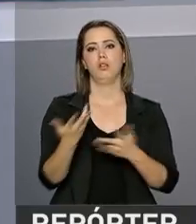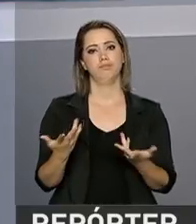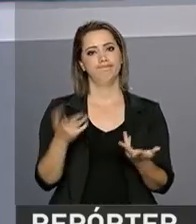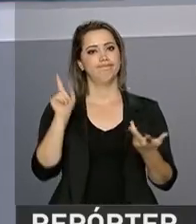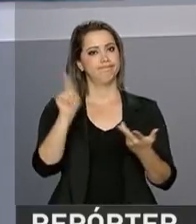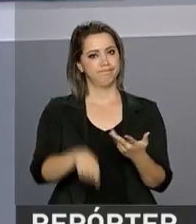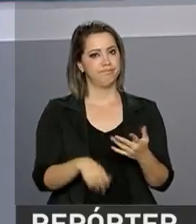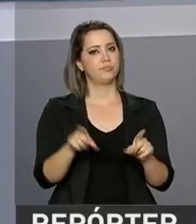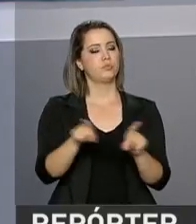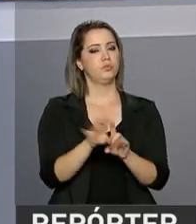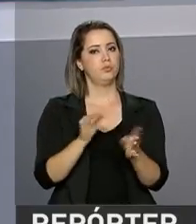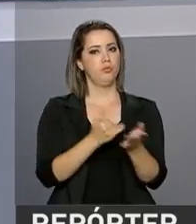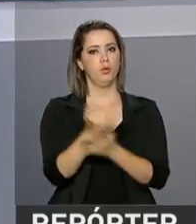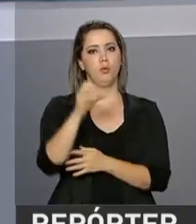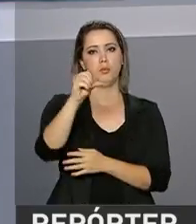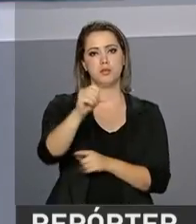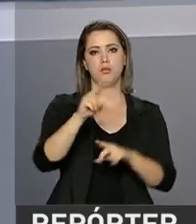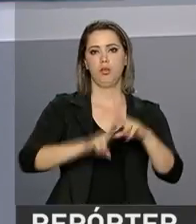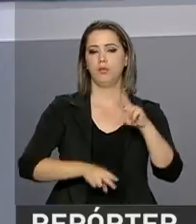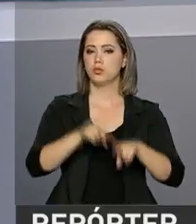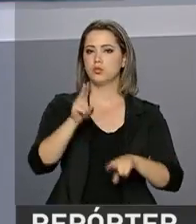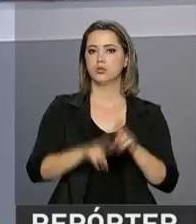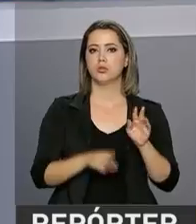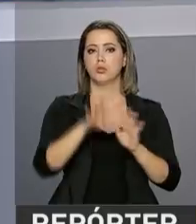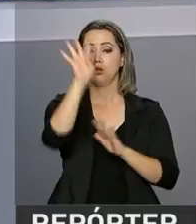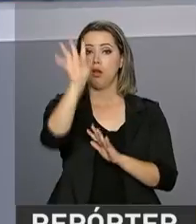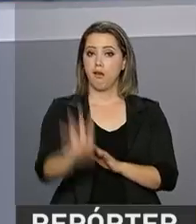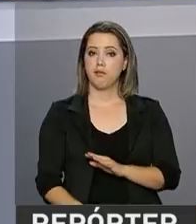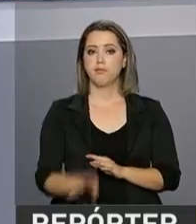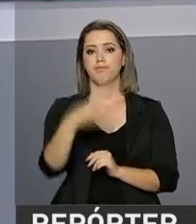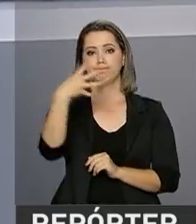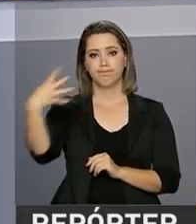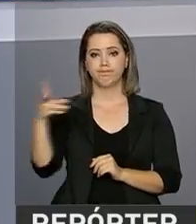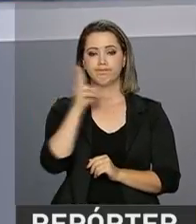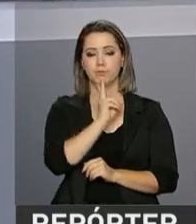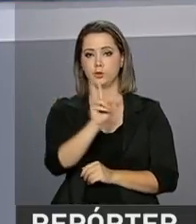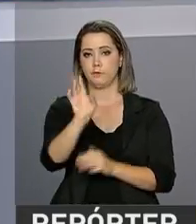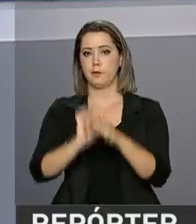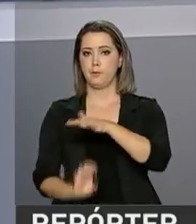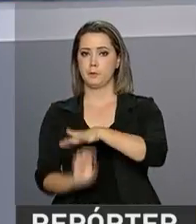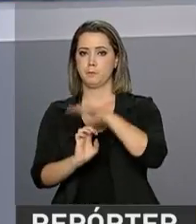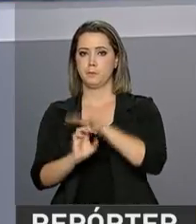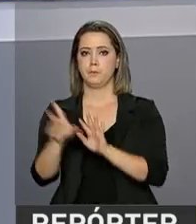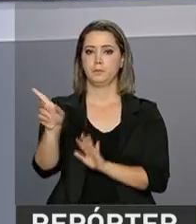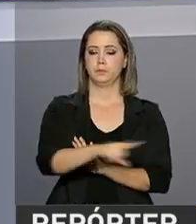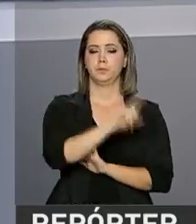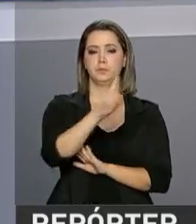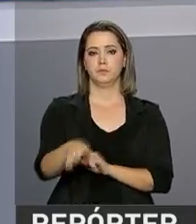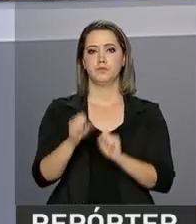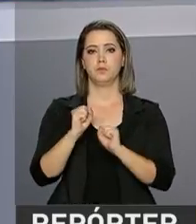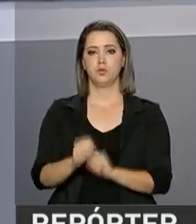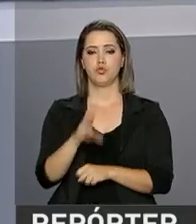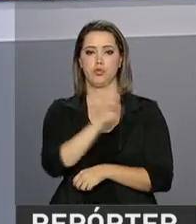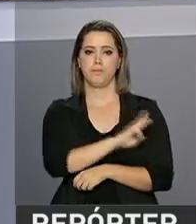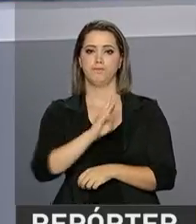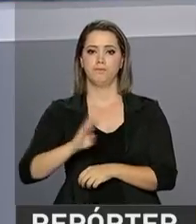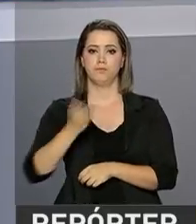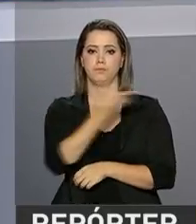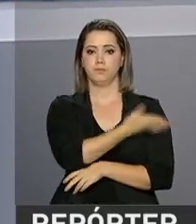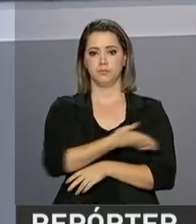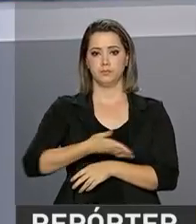a medida entra em vigor no dia 9 de junho e a lista dos planos e empresas suspensas está disponível no site